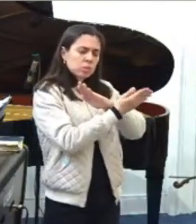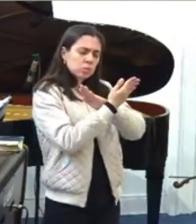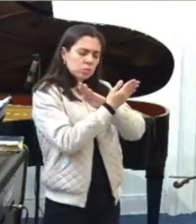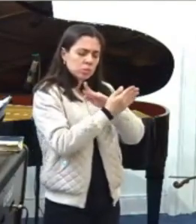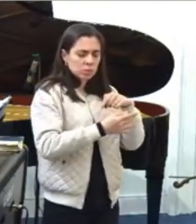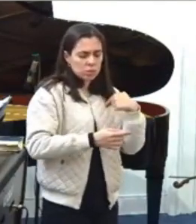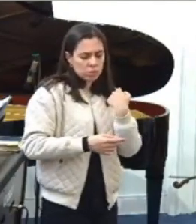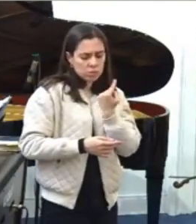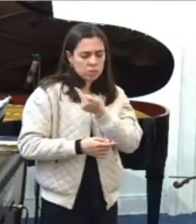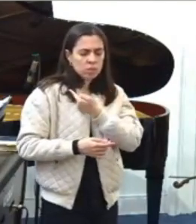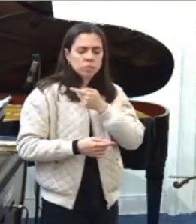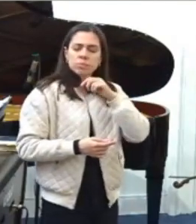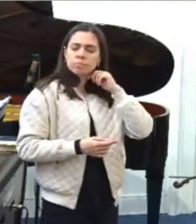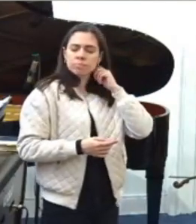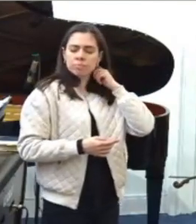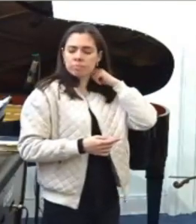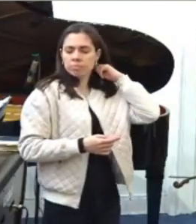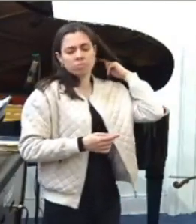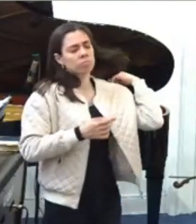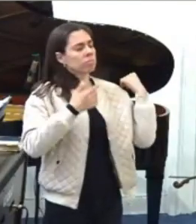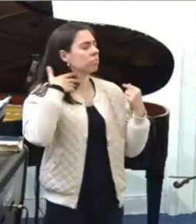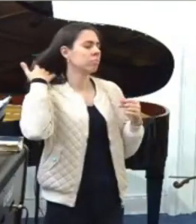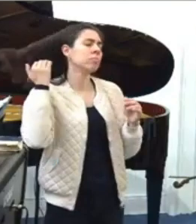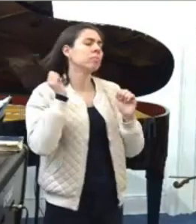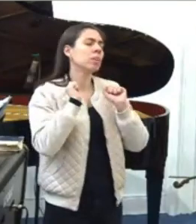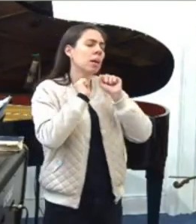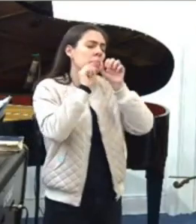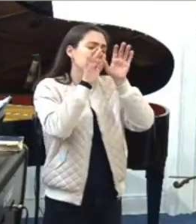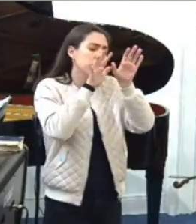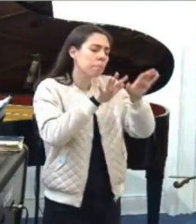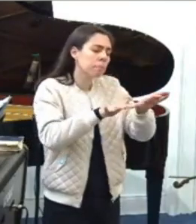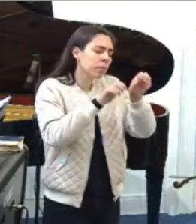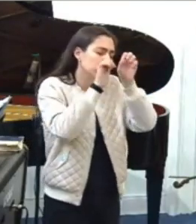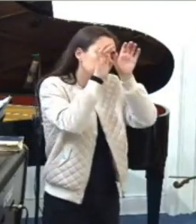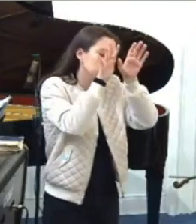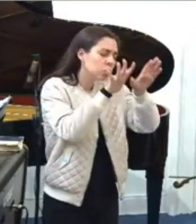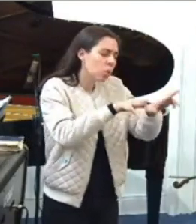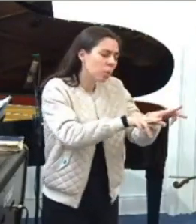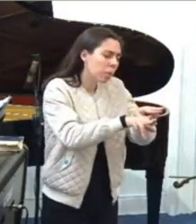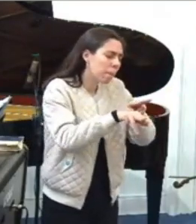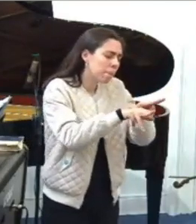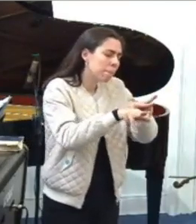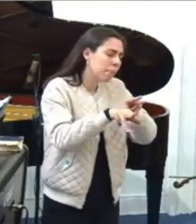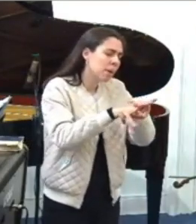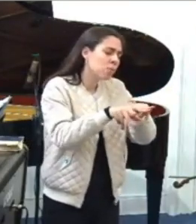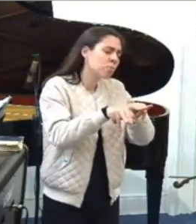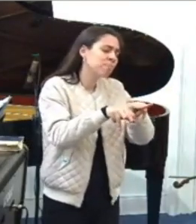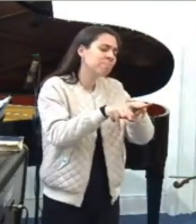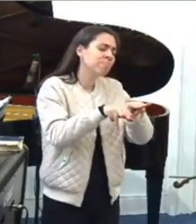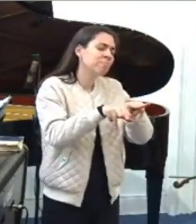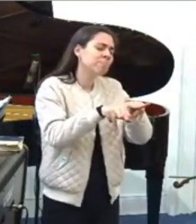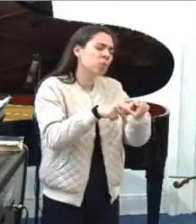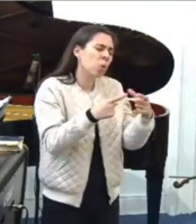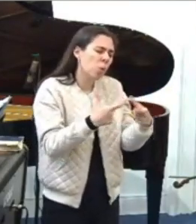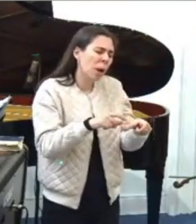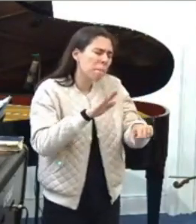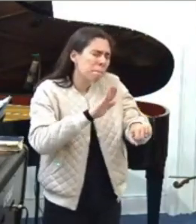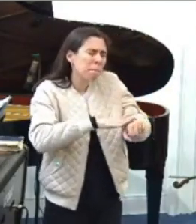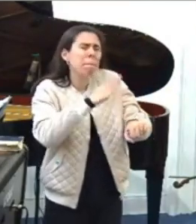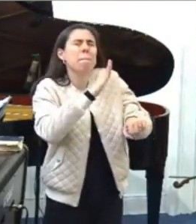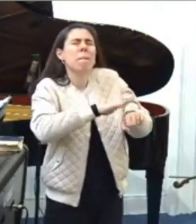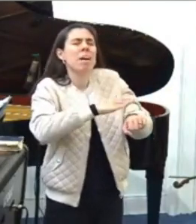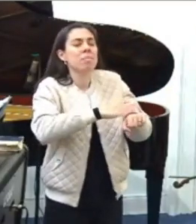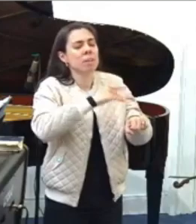para que o Senhor preserve os nossos irmãos que estão em lugares muito mais adversos, muito mais hostis do que o